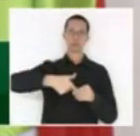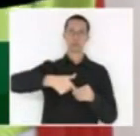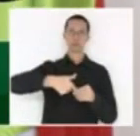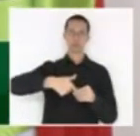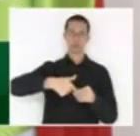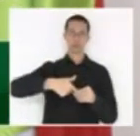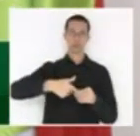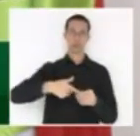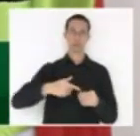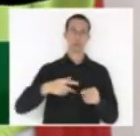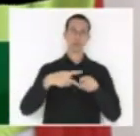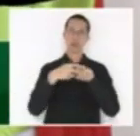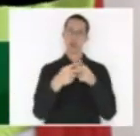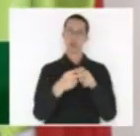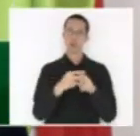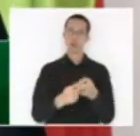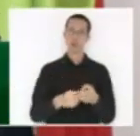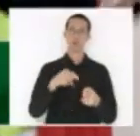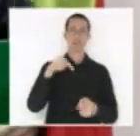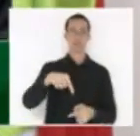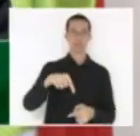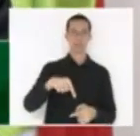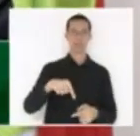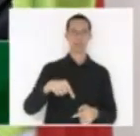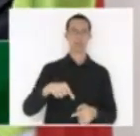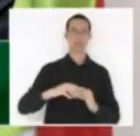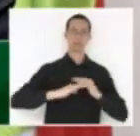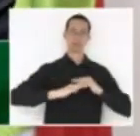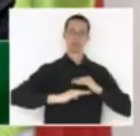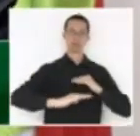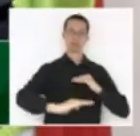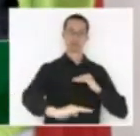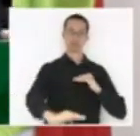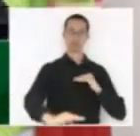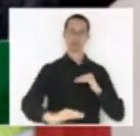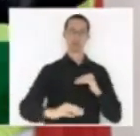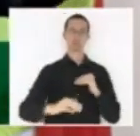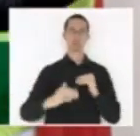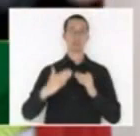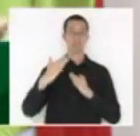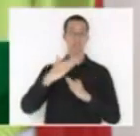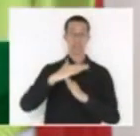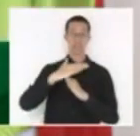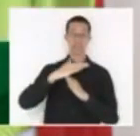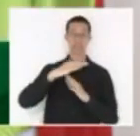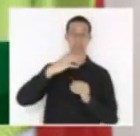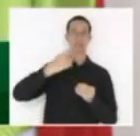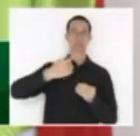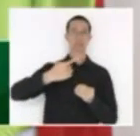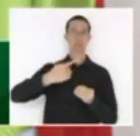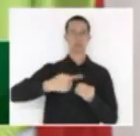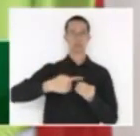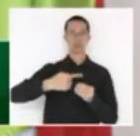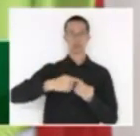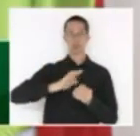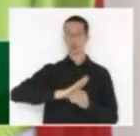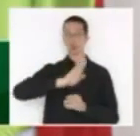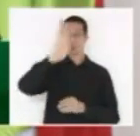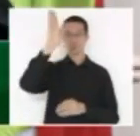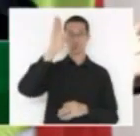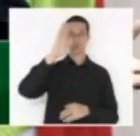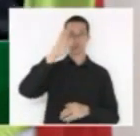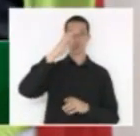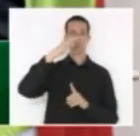lá de Calmon até o estado do Paraná, que é um acesso de estrada de chão.